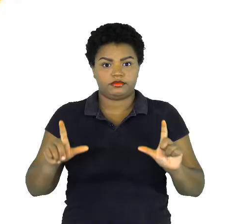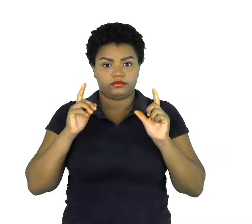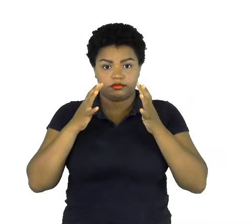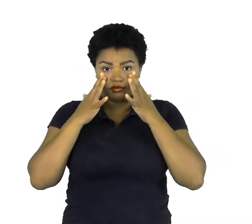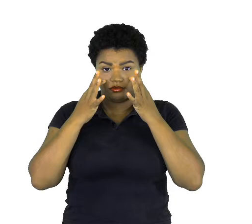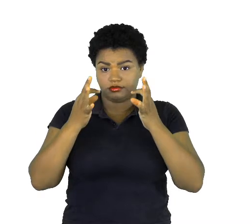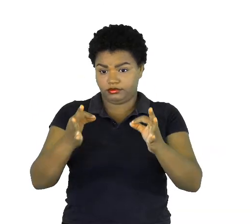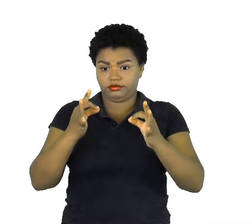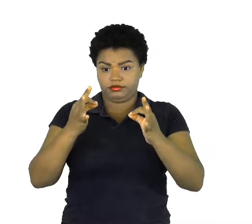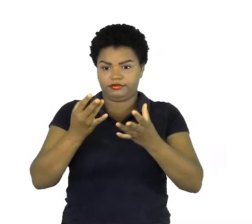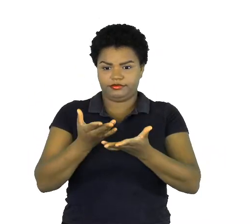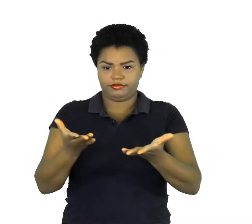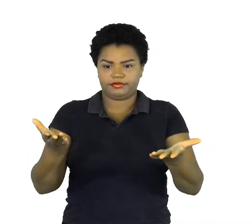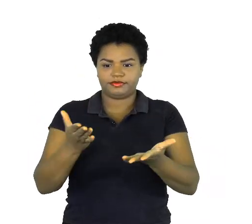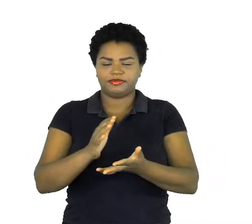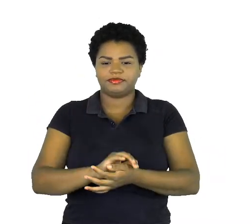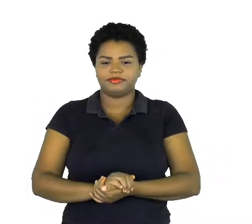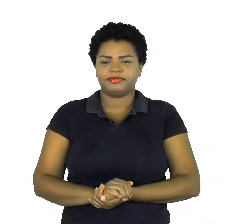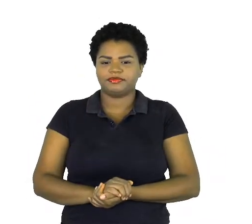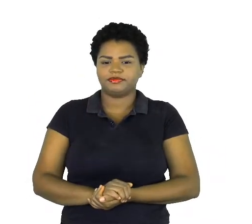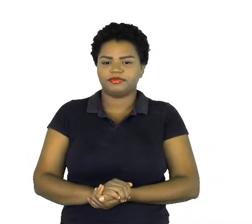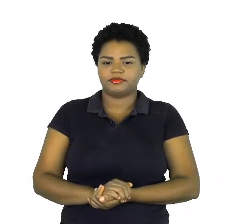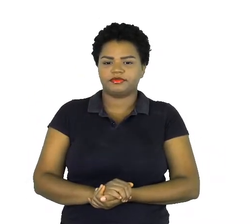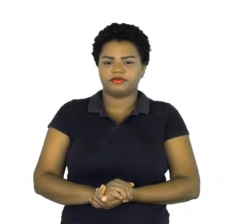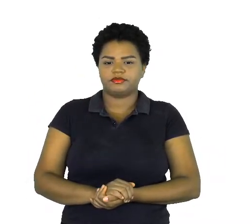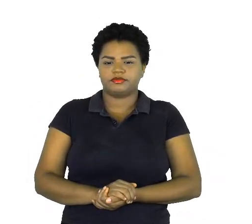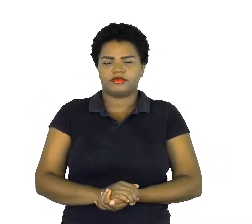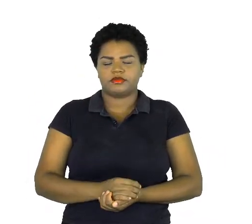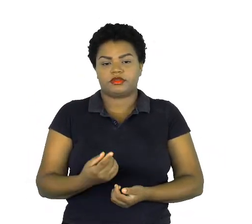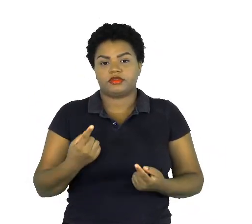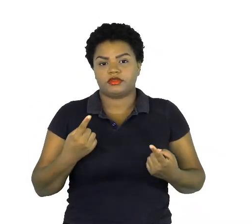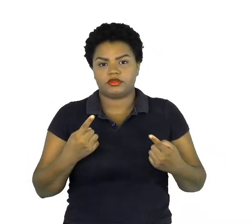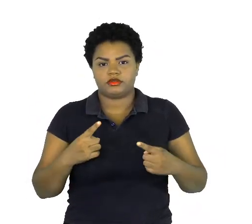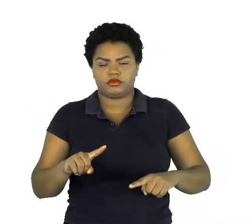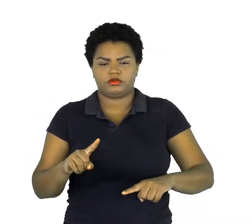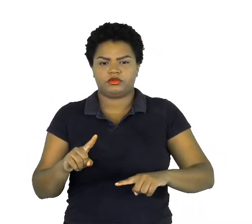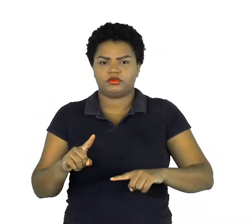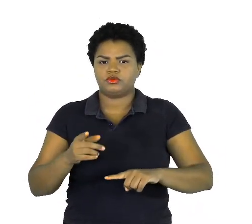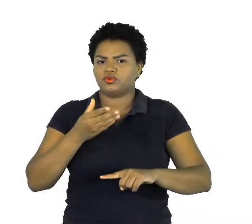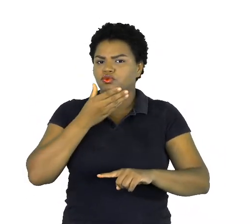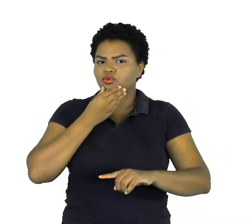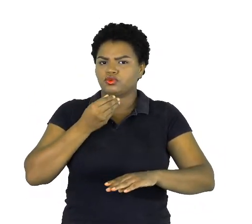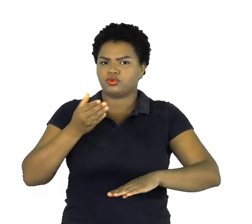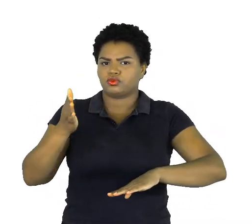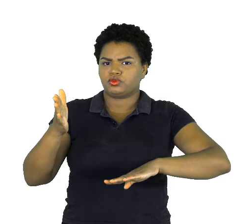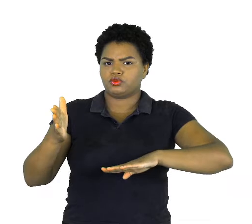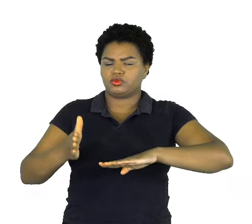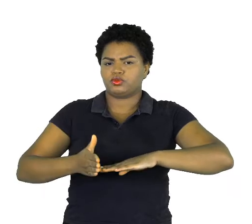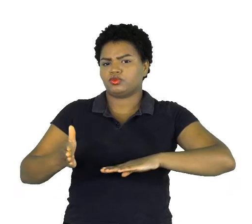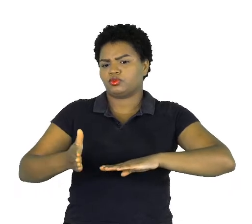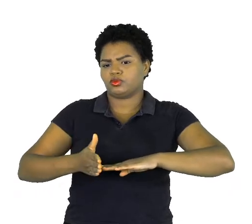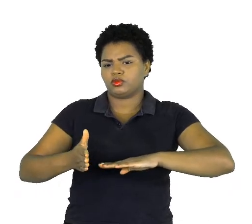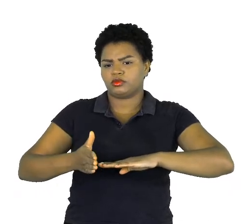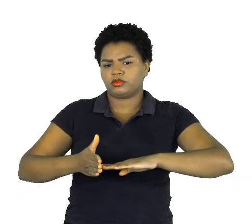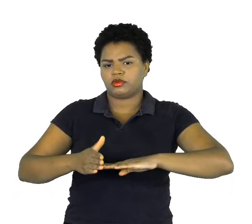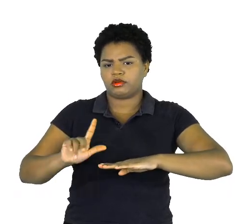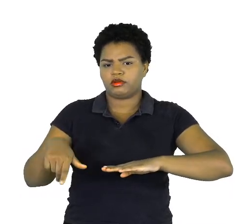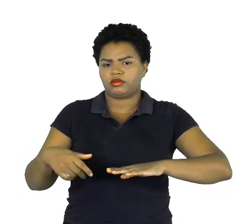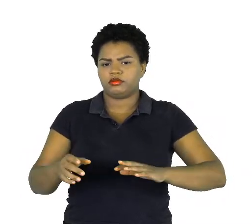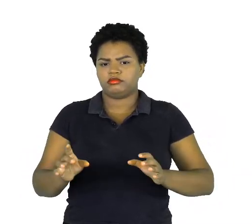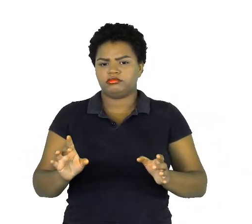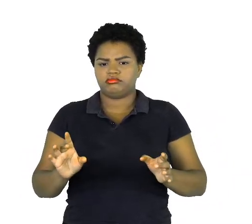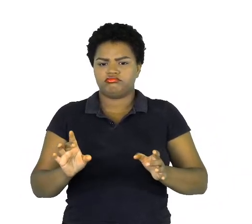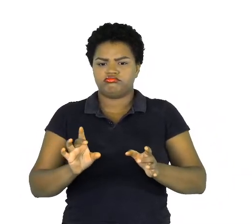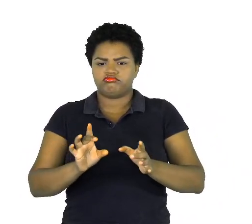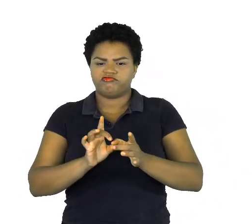de vocês, tá? Coloca o slide. O grande desafio do homem contemporâneo é conciliar